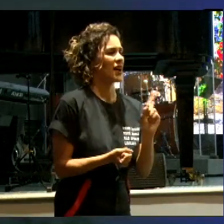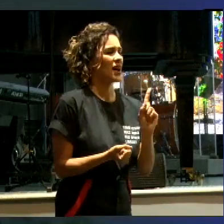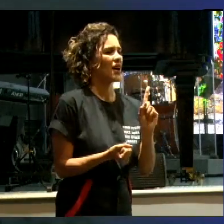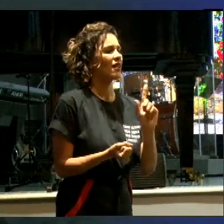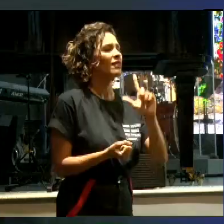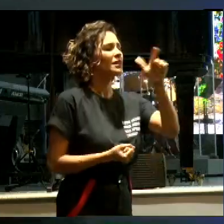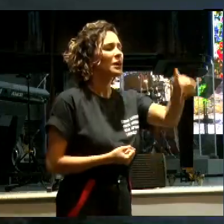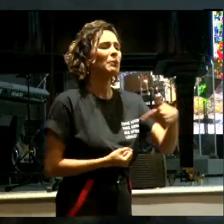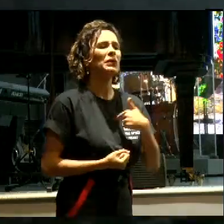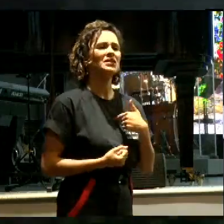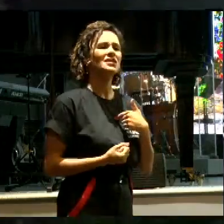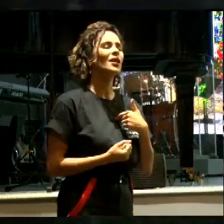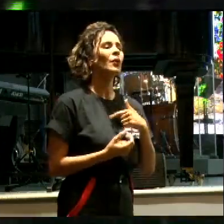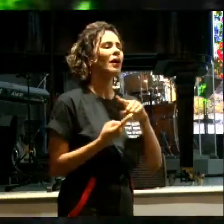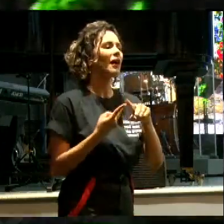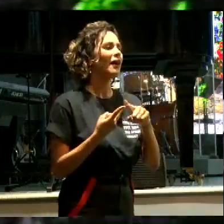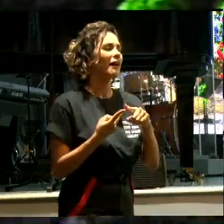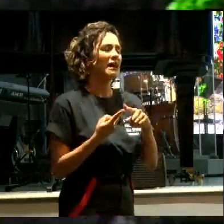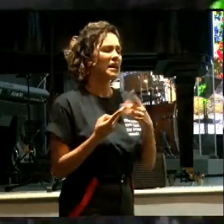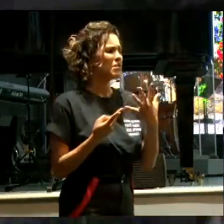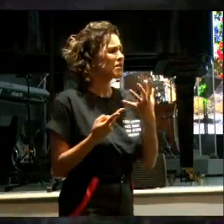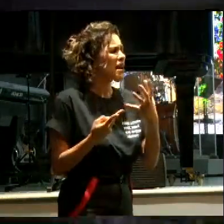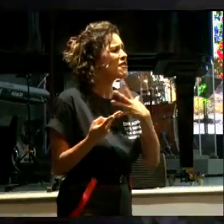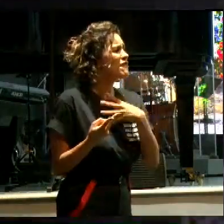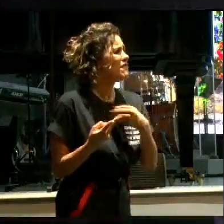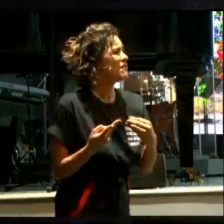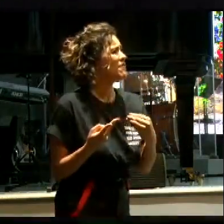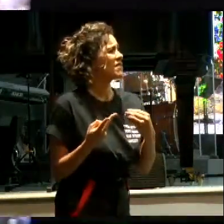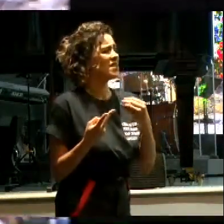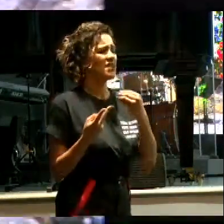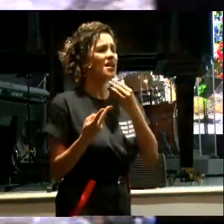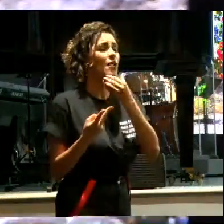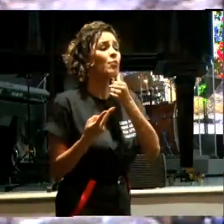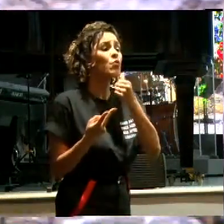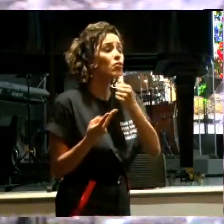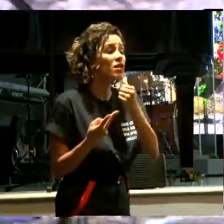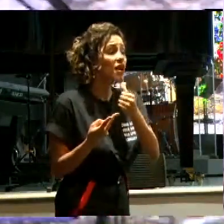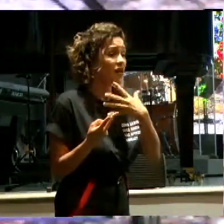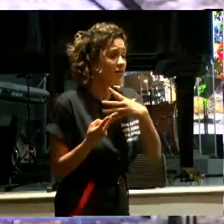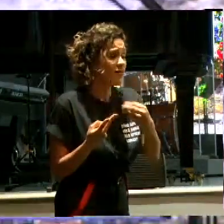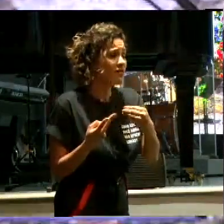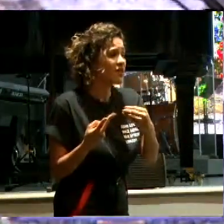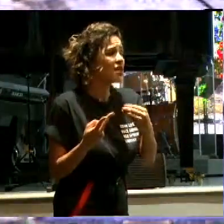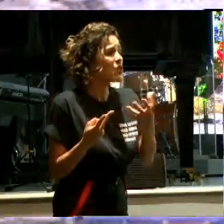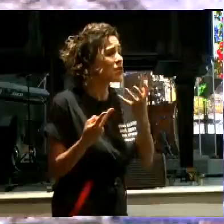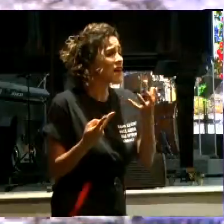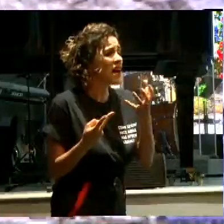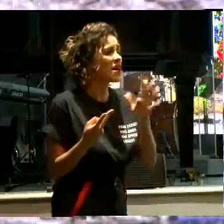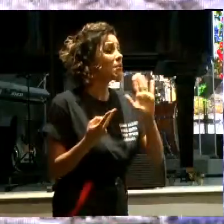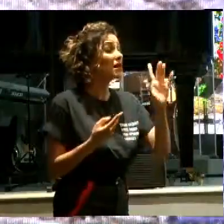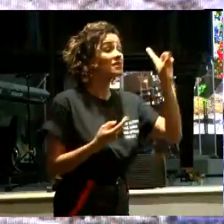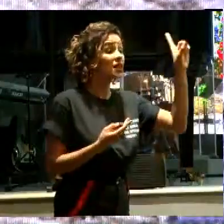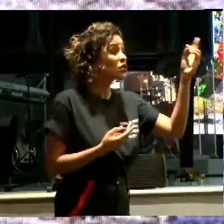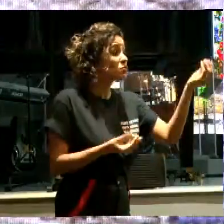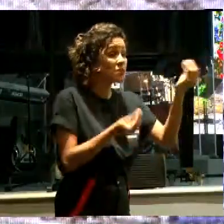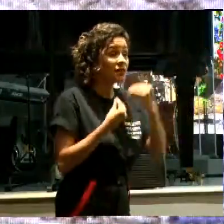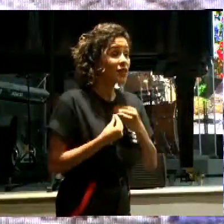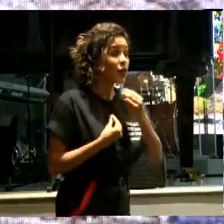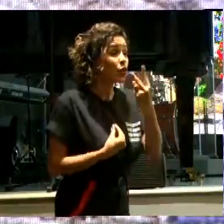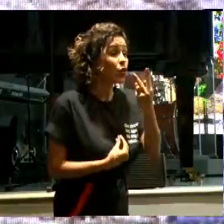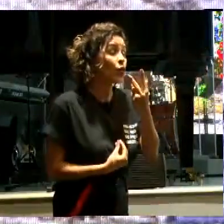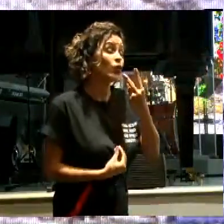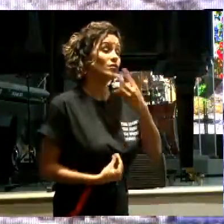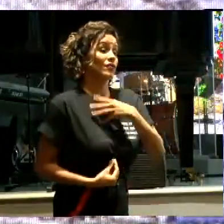uma filha e o Senhor não me deu uma filha, Ele me deu dois filhos. E eu passei muito tempo sofrendo por aquilo